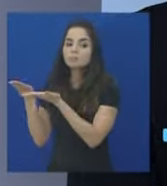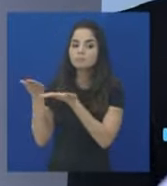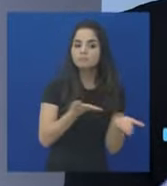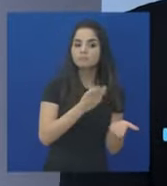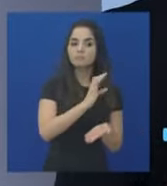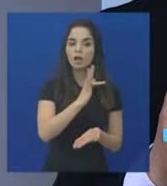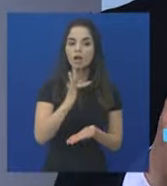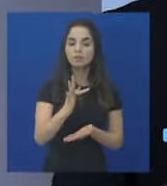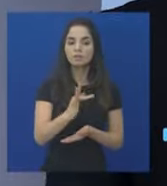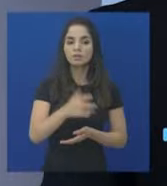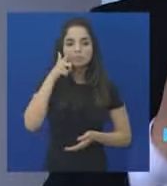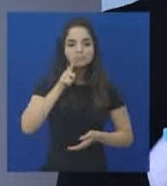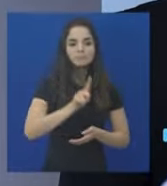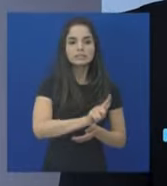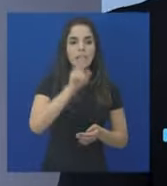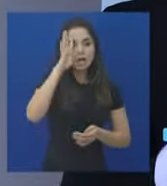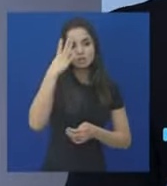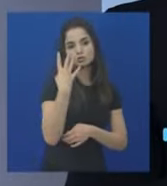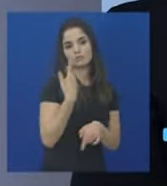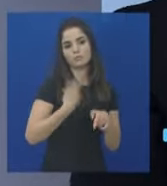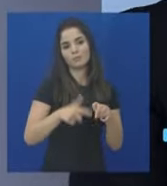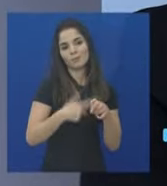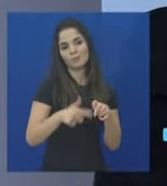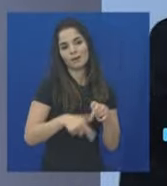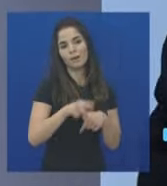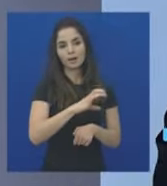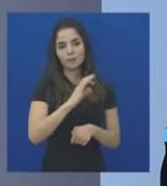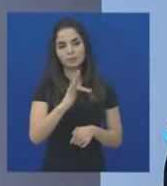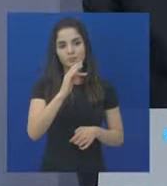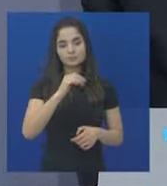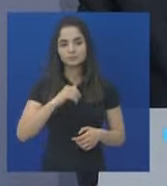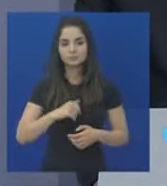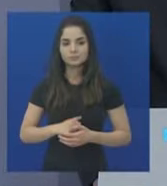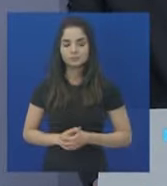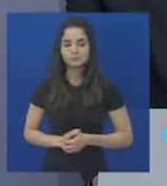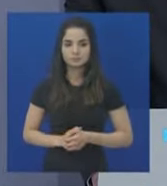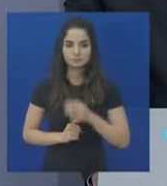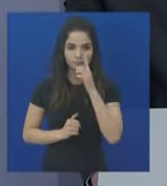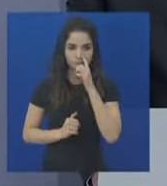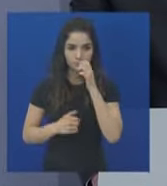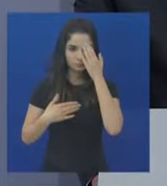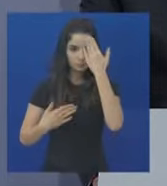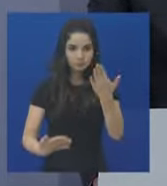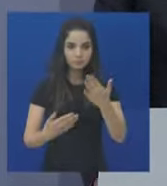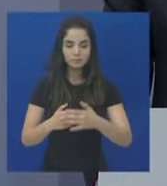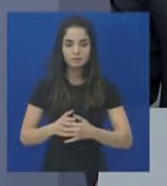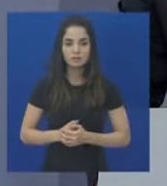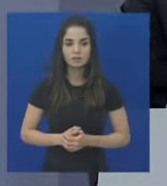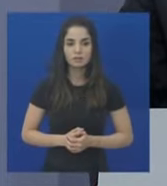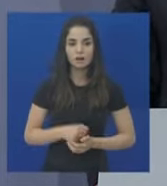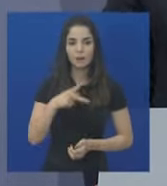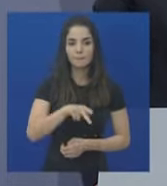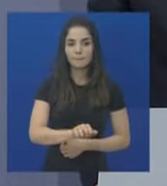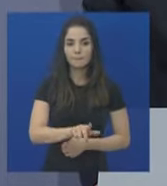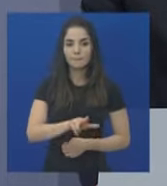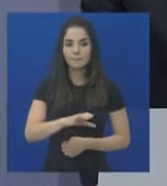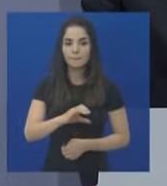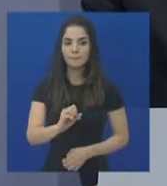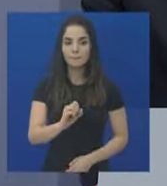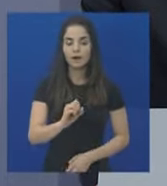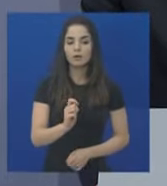o problema de habitação, principalmente da população que mais necessita do poder público. Obrigado, candidato Marquinho Mendes. Candidato Paulo César, o senhor tem